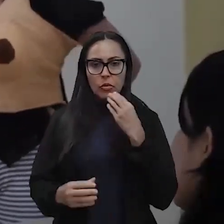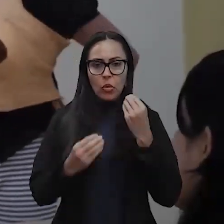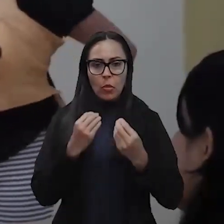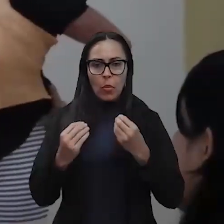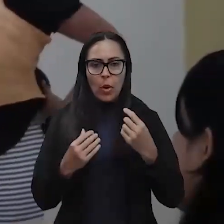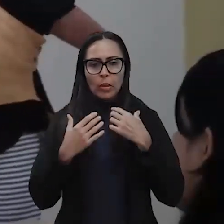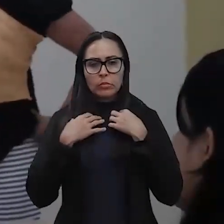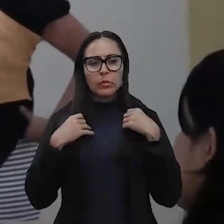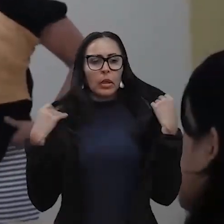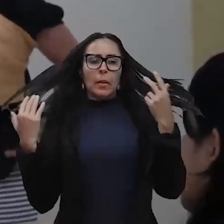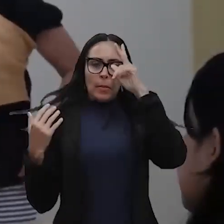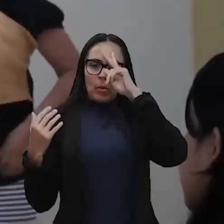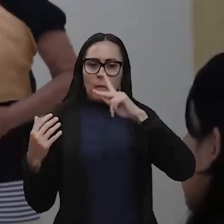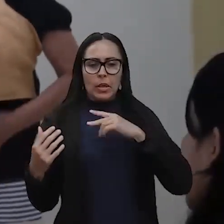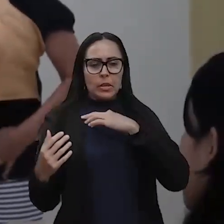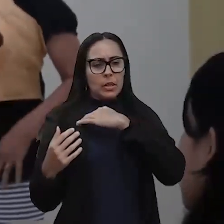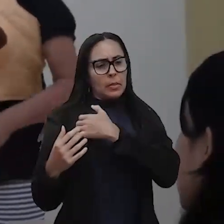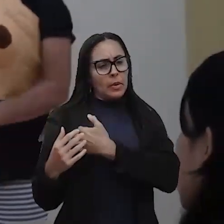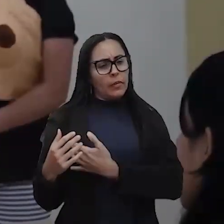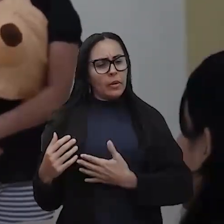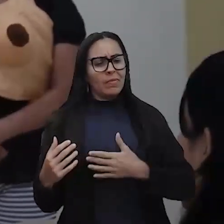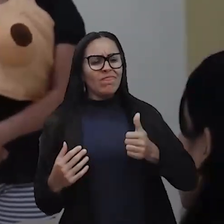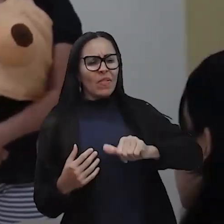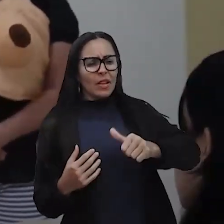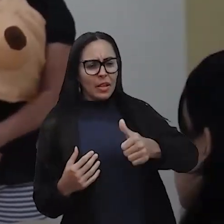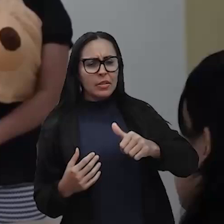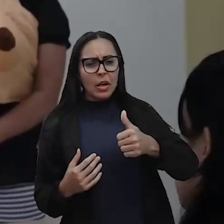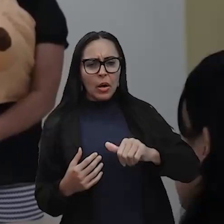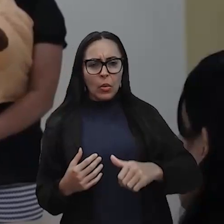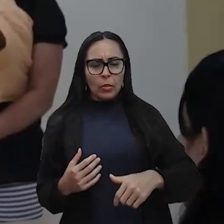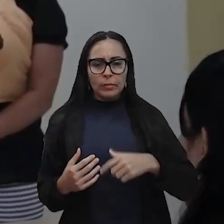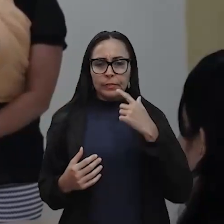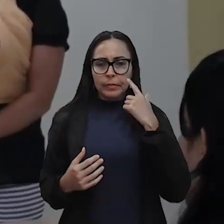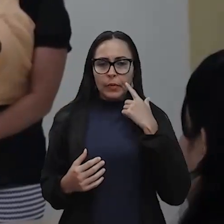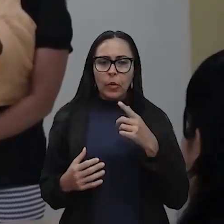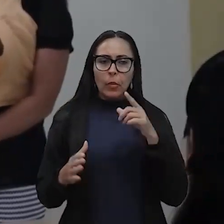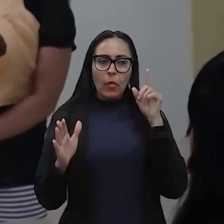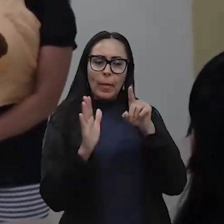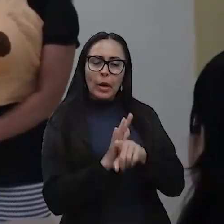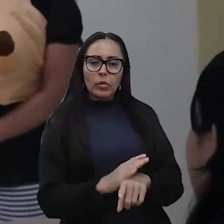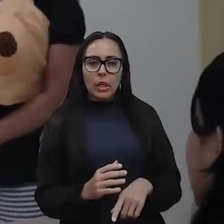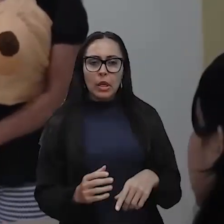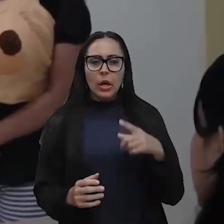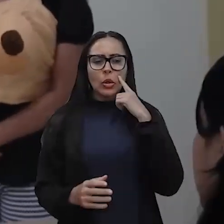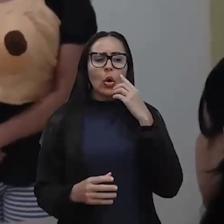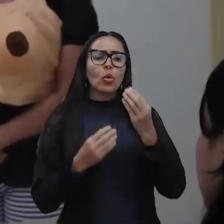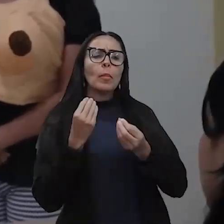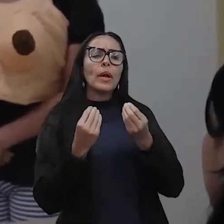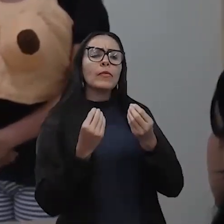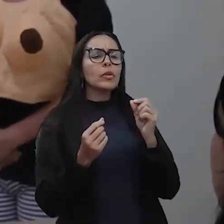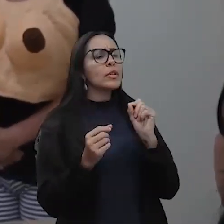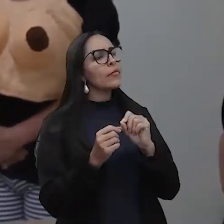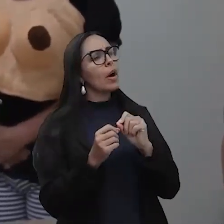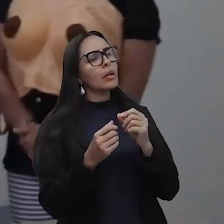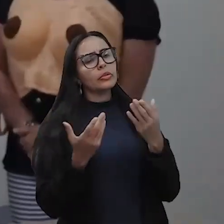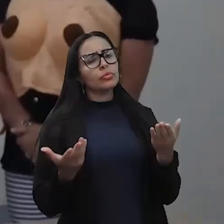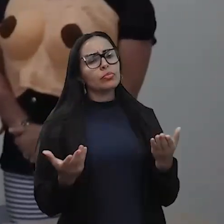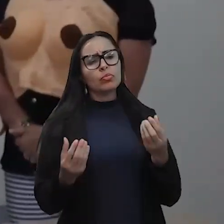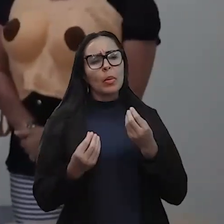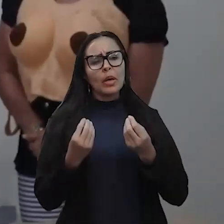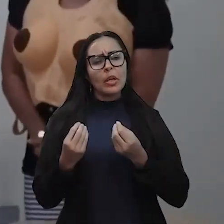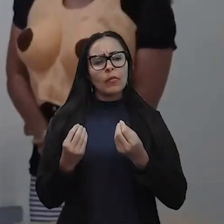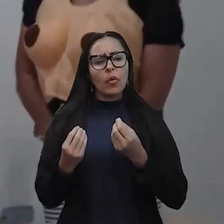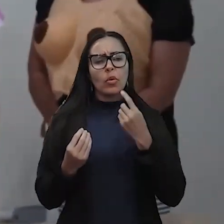das mamas, uma avaliação prévia da sua mama. Vou perguntar para elas, como é que você faria? Como é que você conhece o seu corpo? Diz